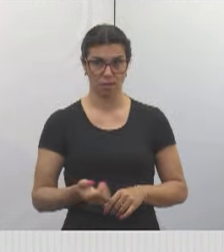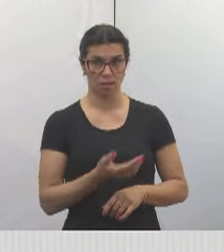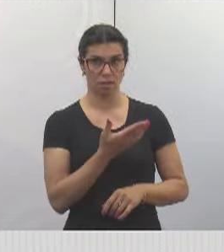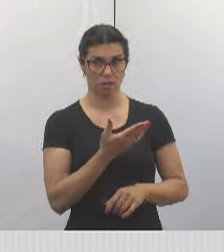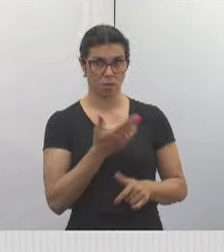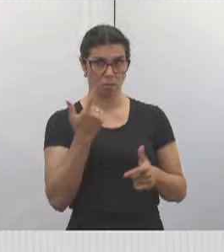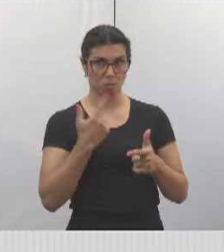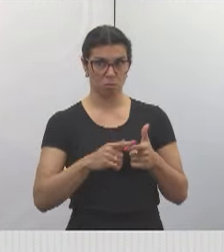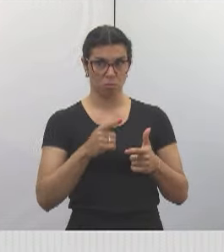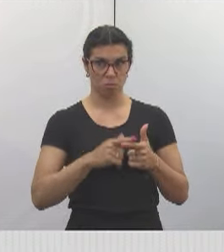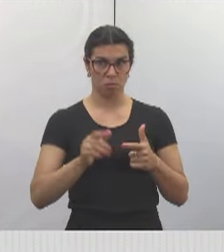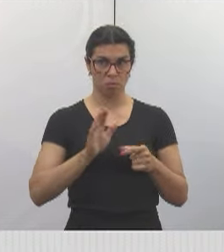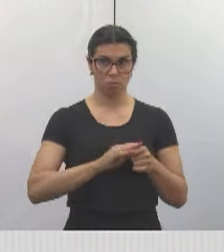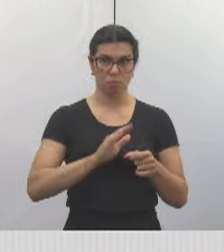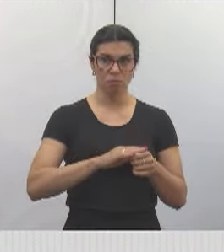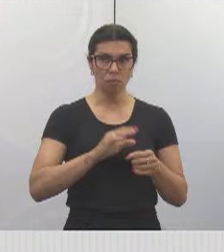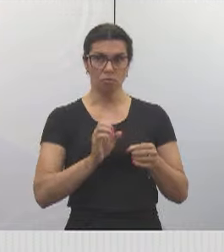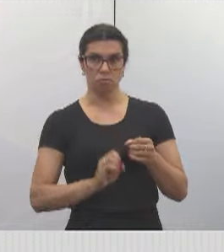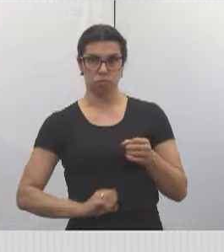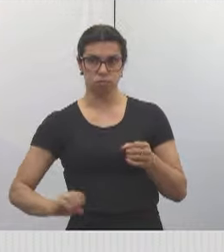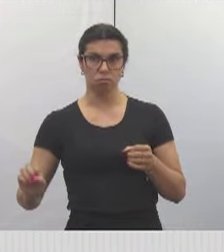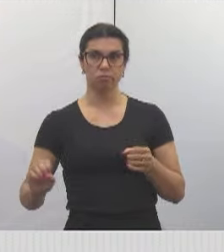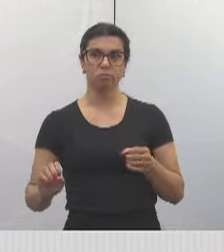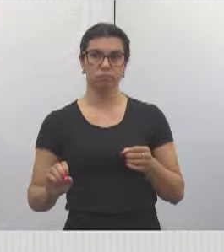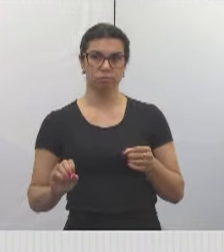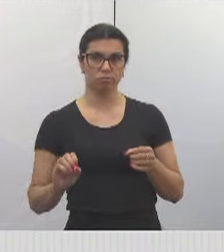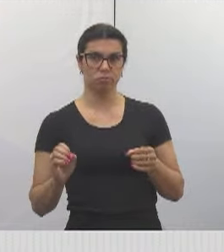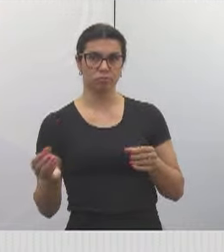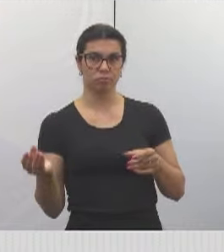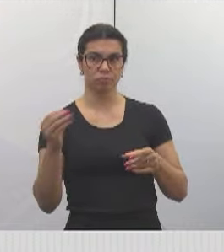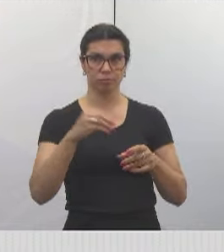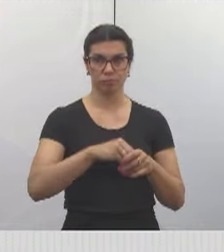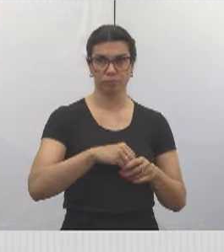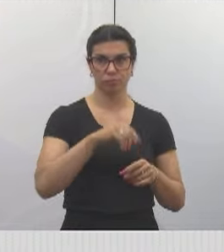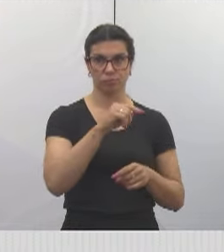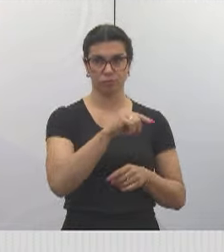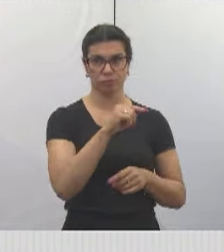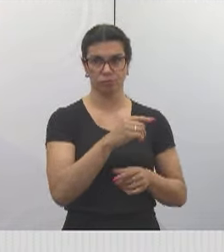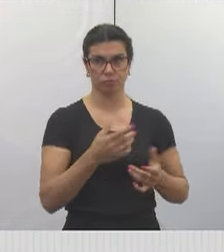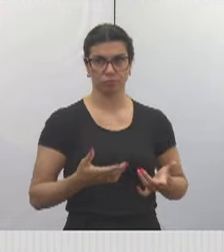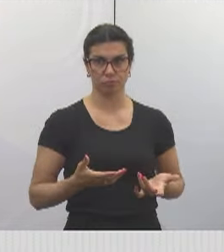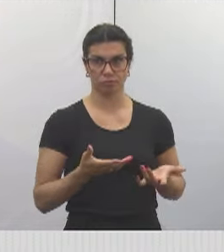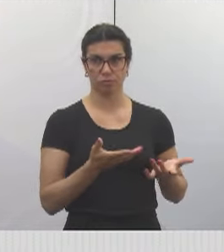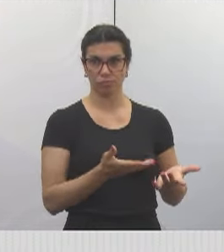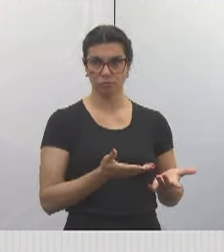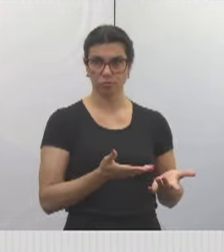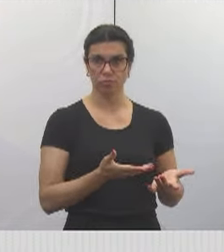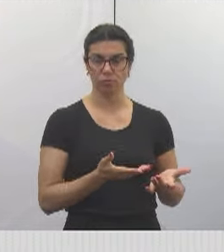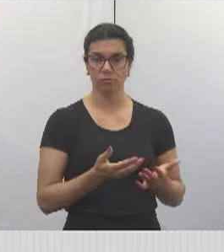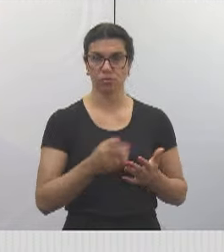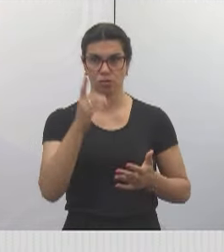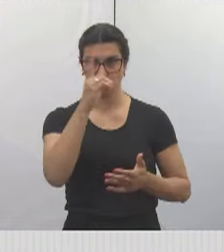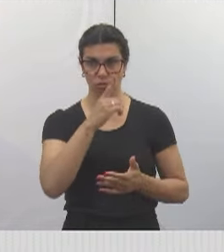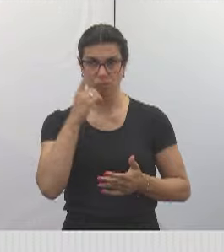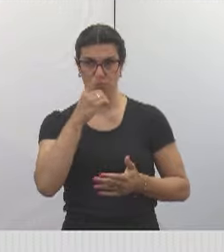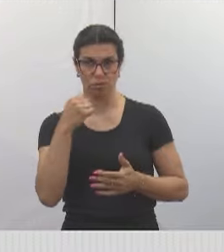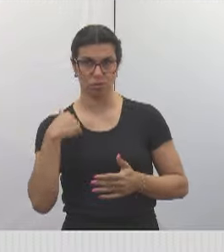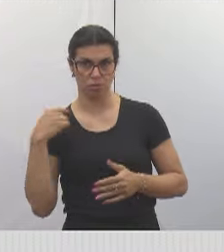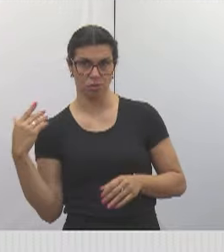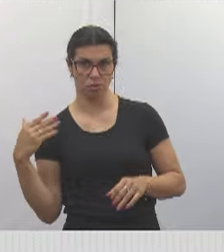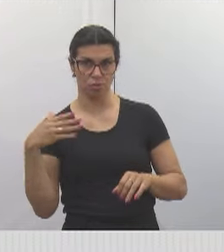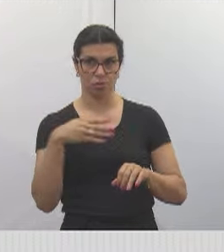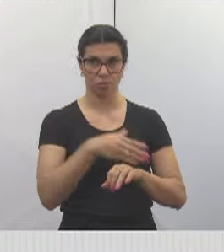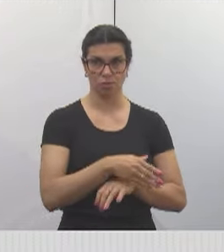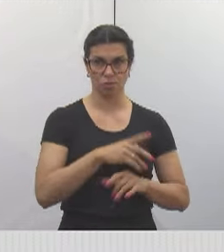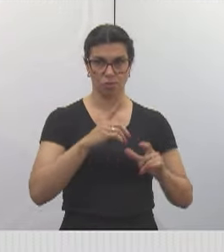Vazamento de esgoto dentro do condomínio Santa Isabel. No domingo estive lá, estava